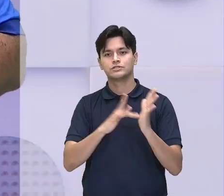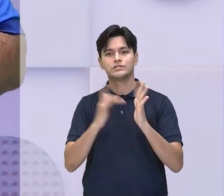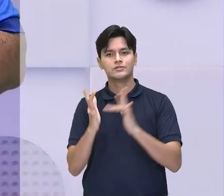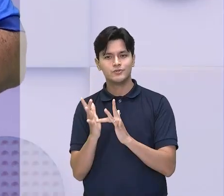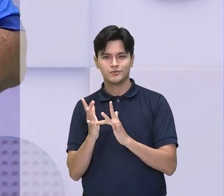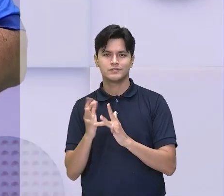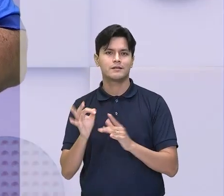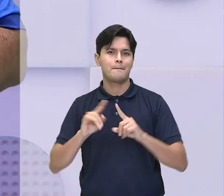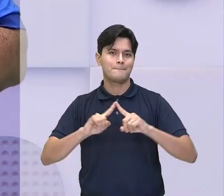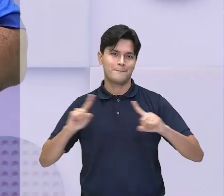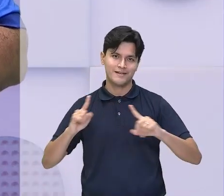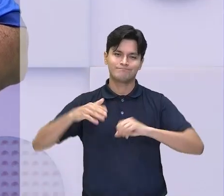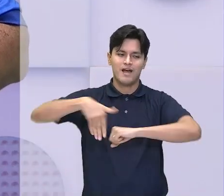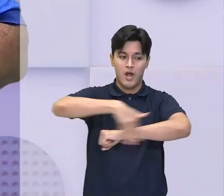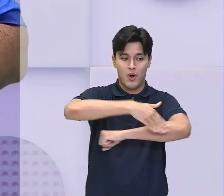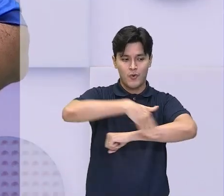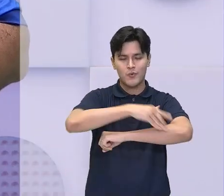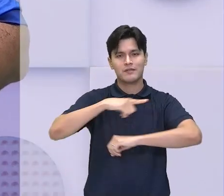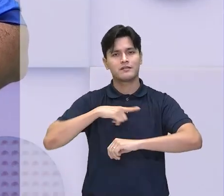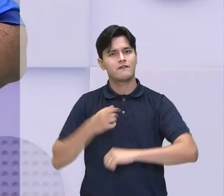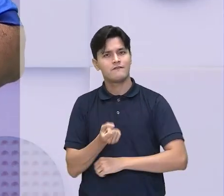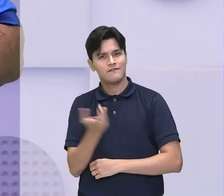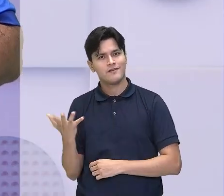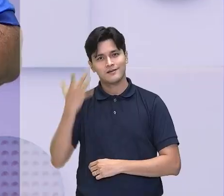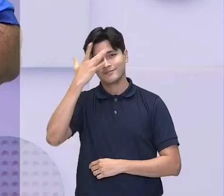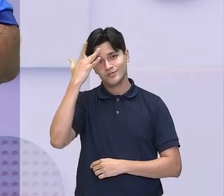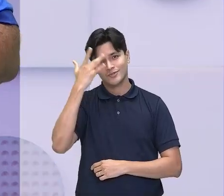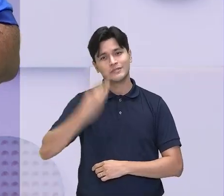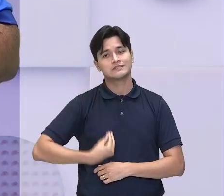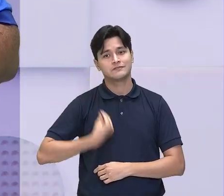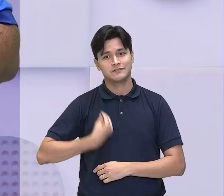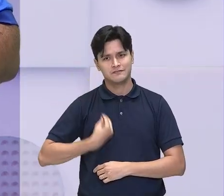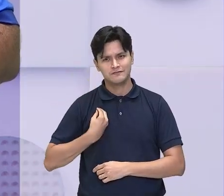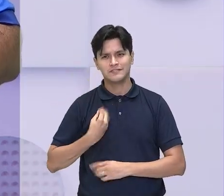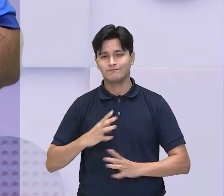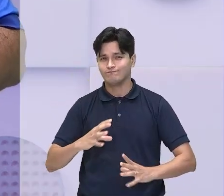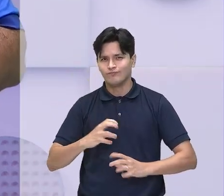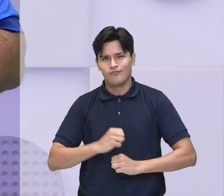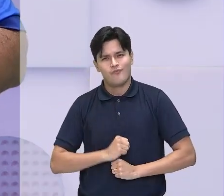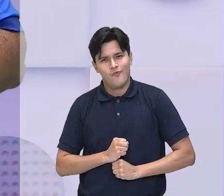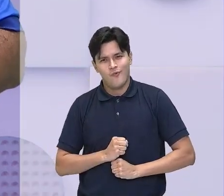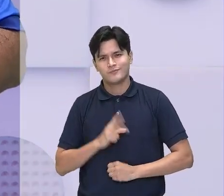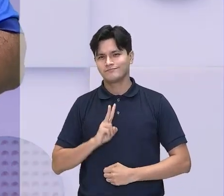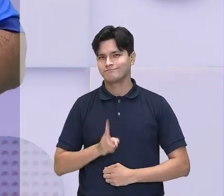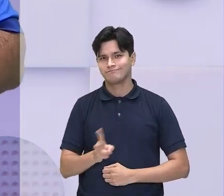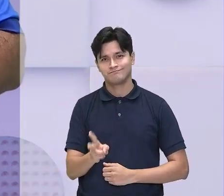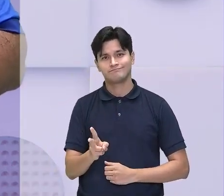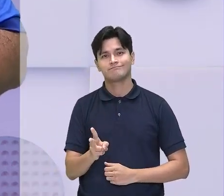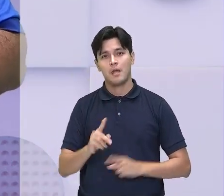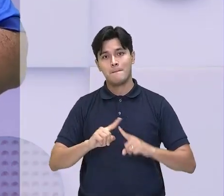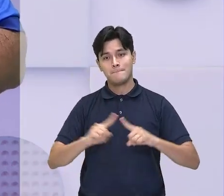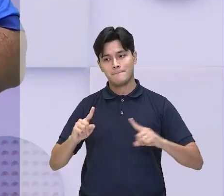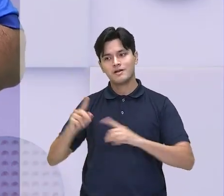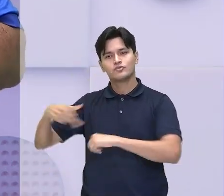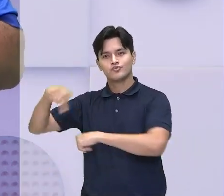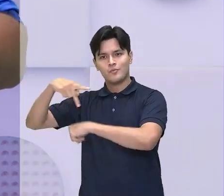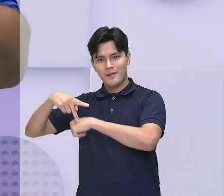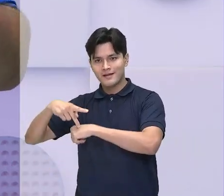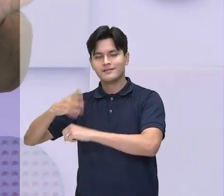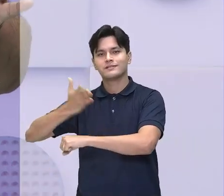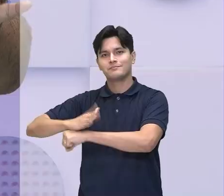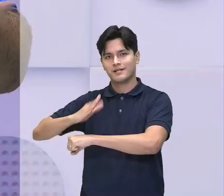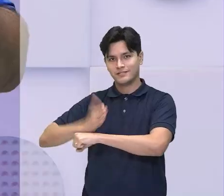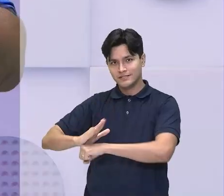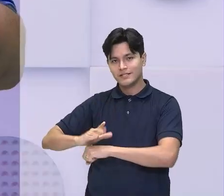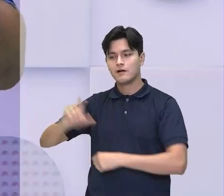rua? E num país que é islâmico, dificilmente você vai ver pessoas com fome. Às vezes o país